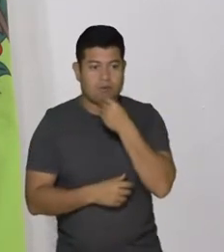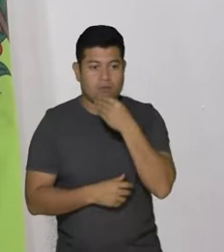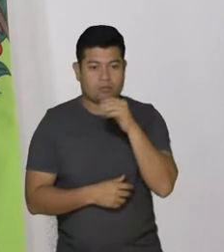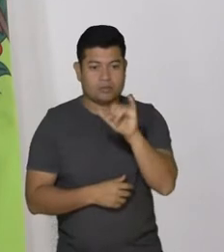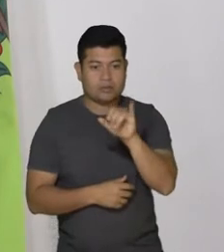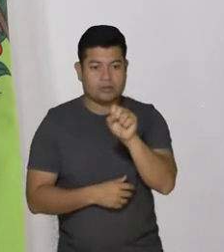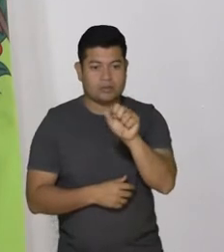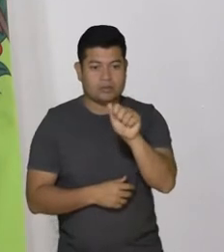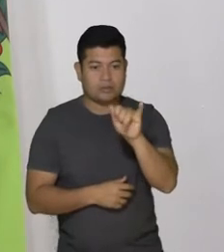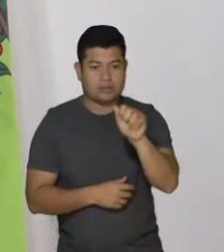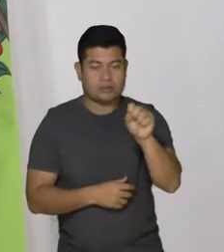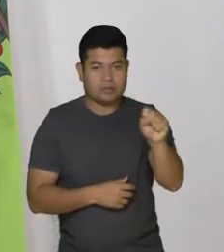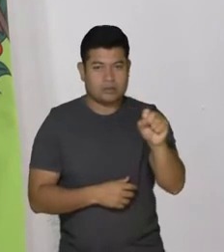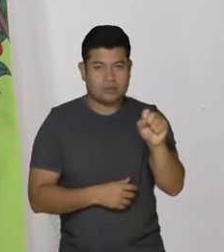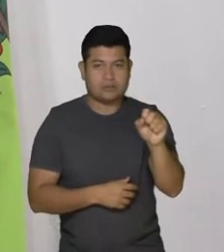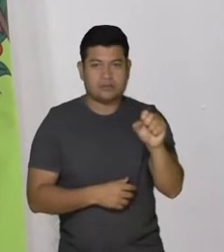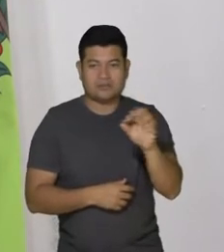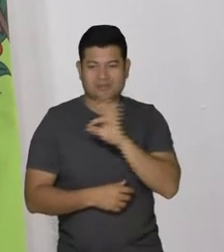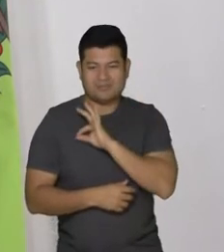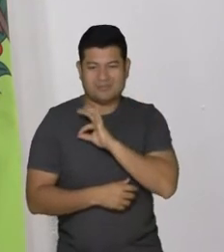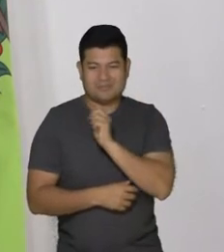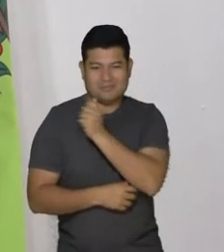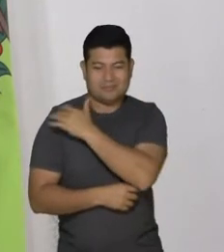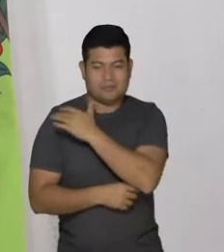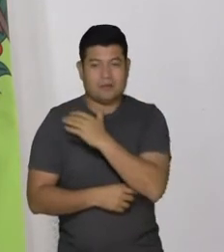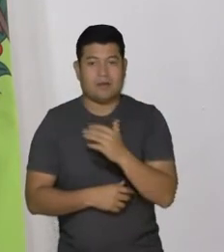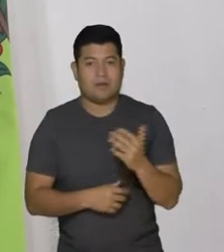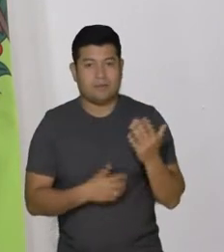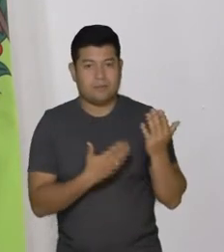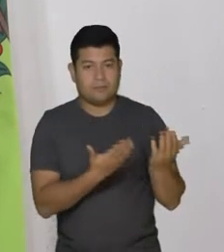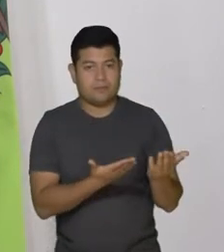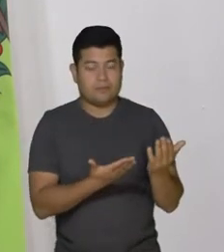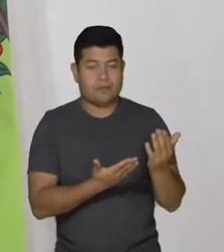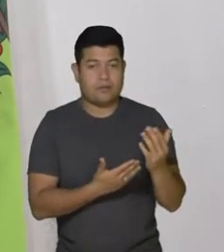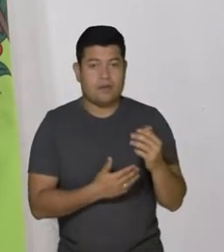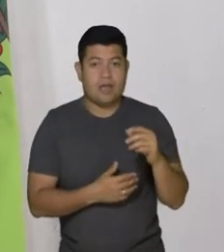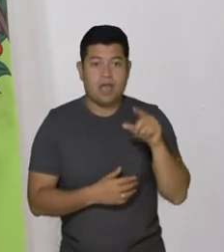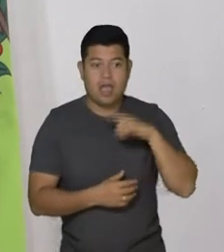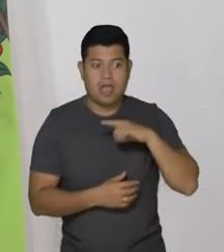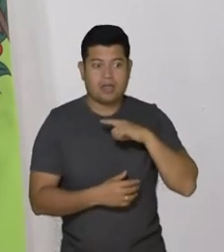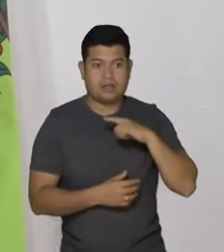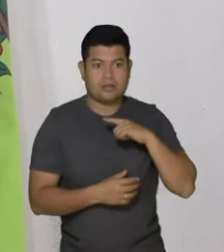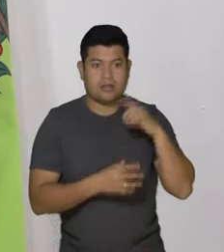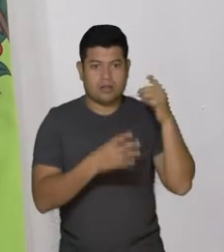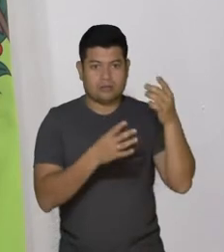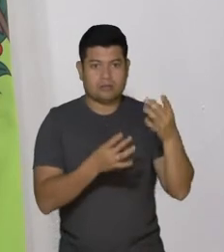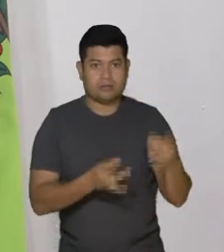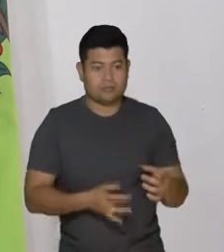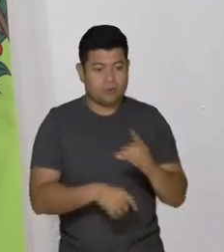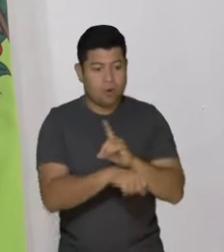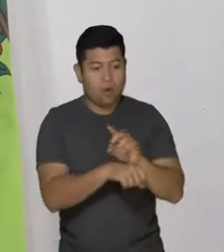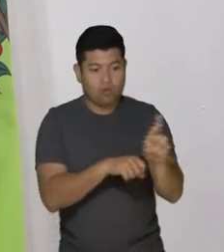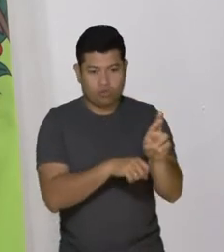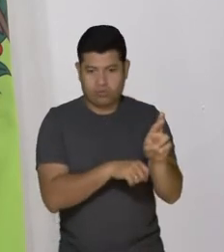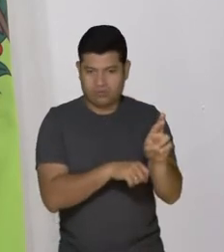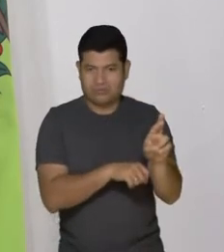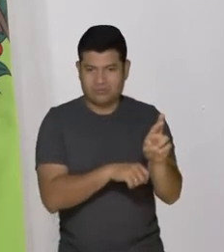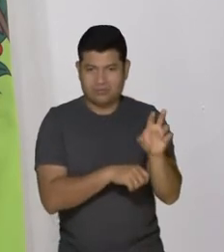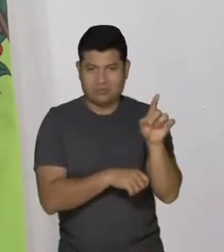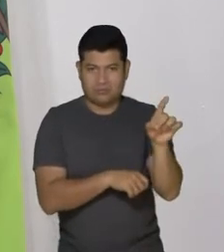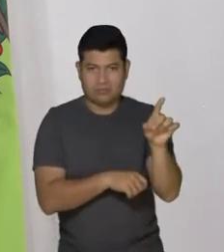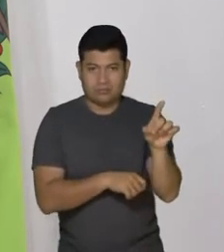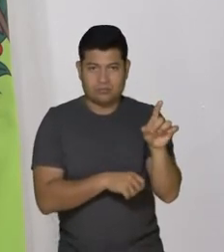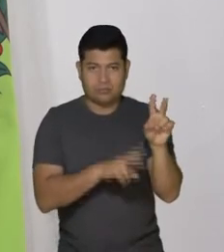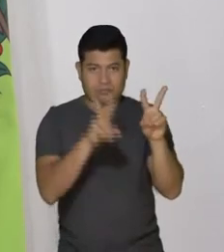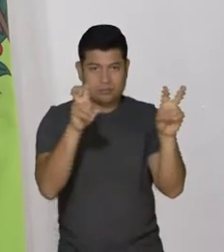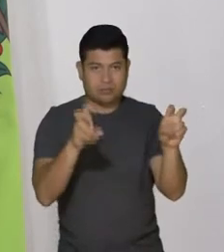é especialista do tema com doutorado e foi o